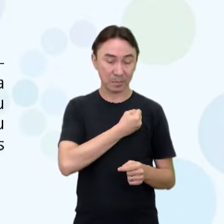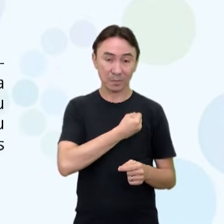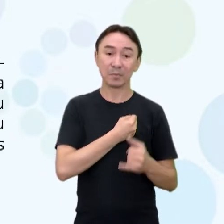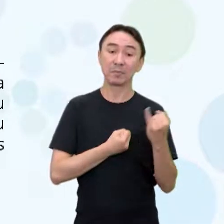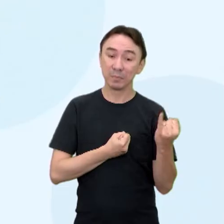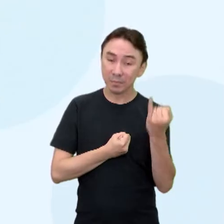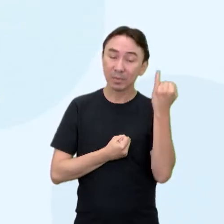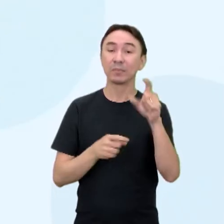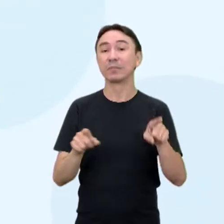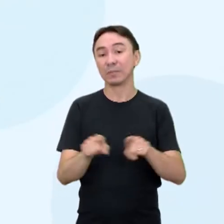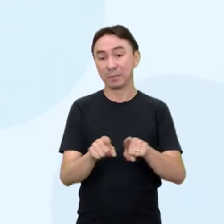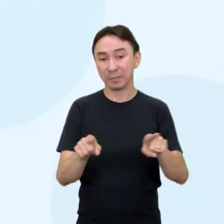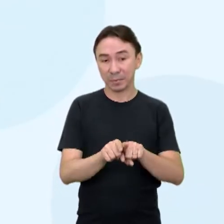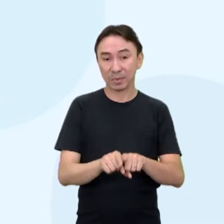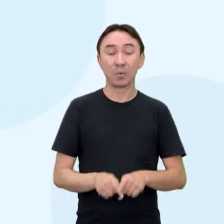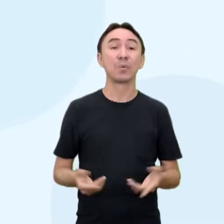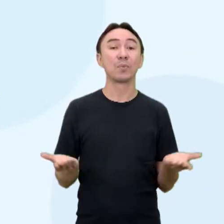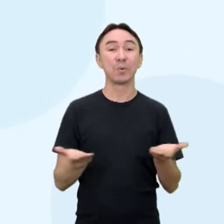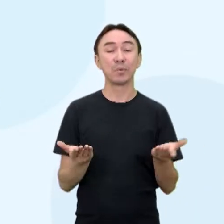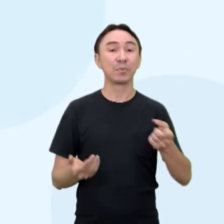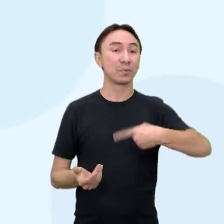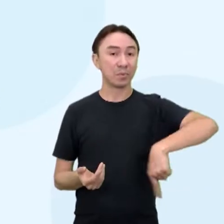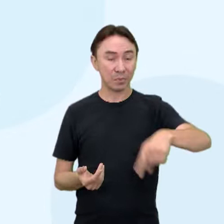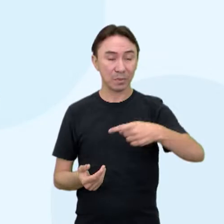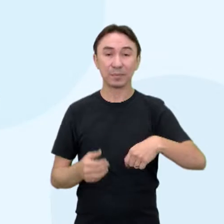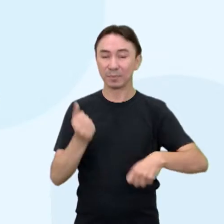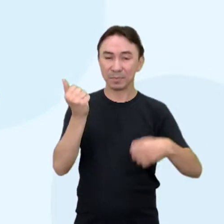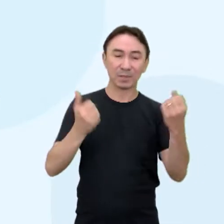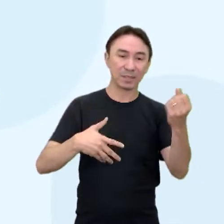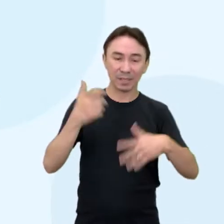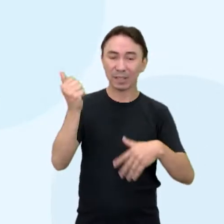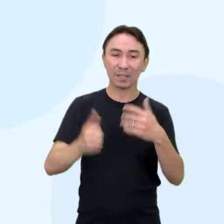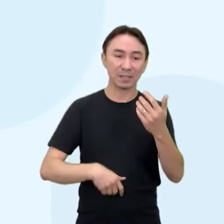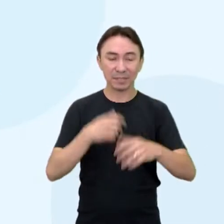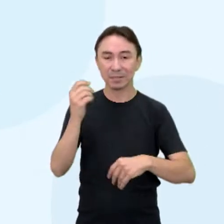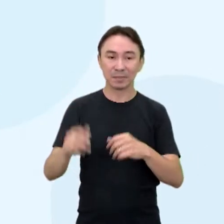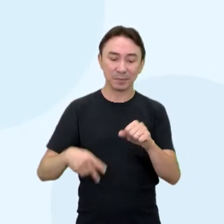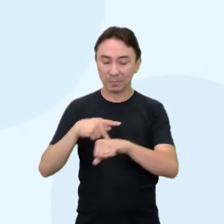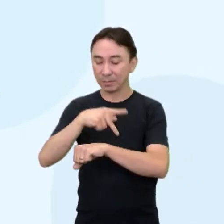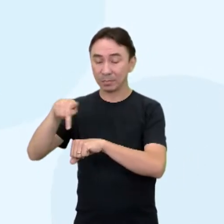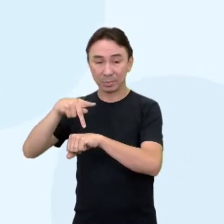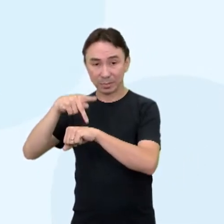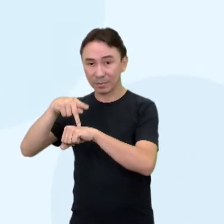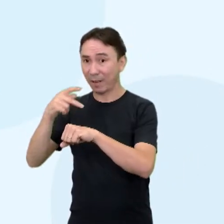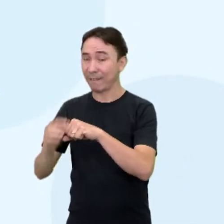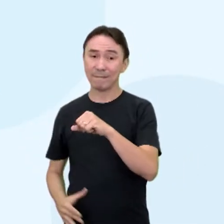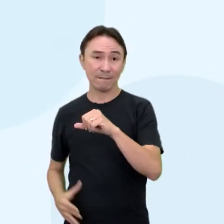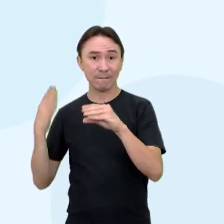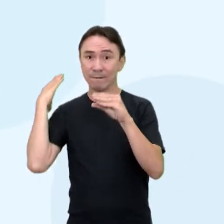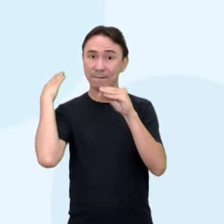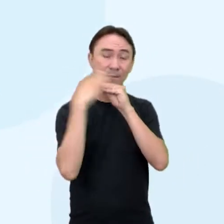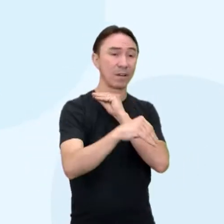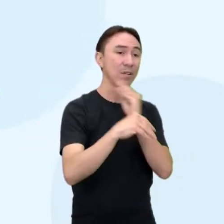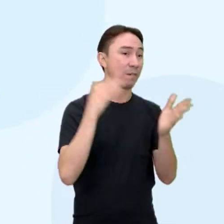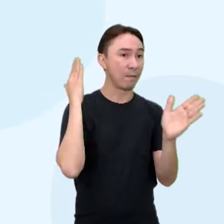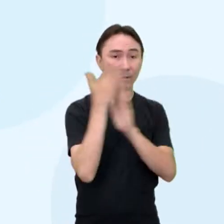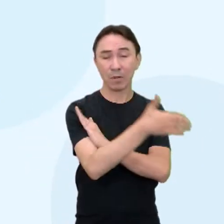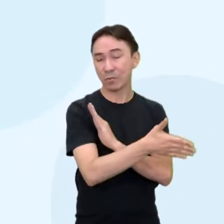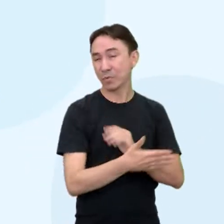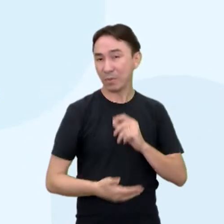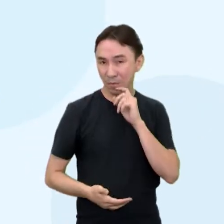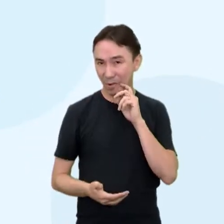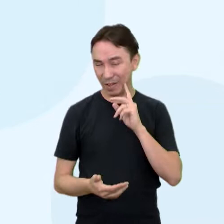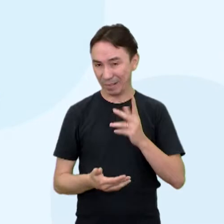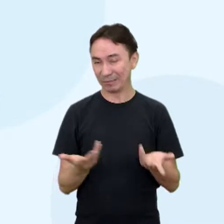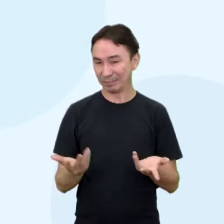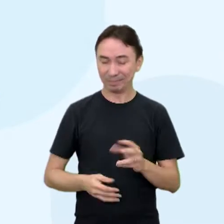sobre refugiados. Nos interessa bastante aqui ver a questão das habilidades